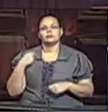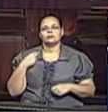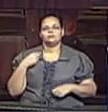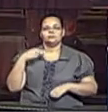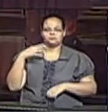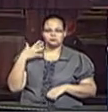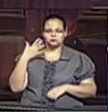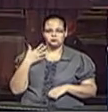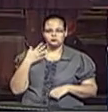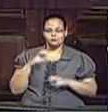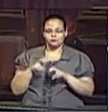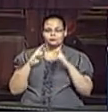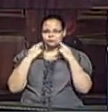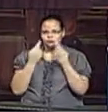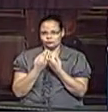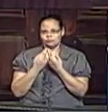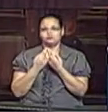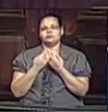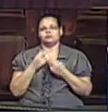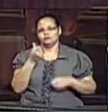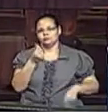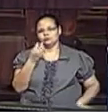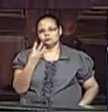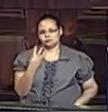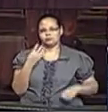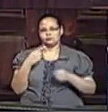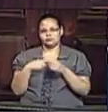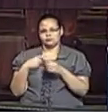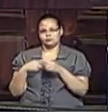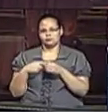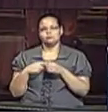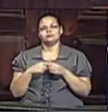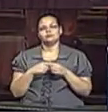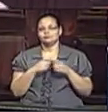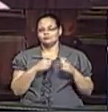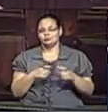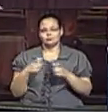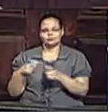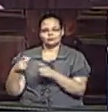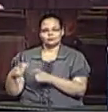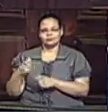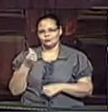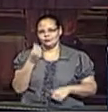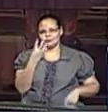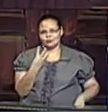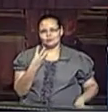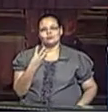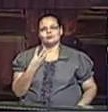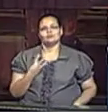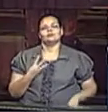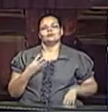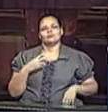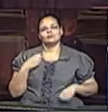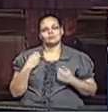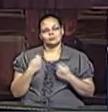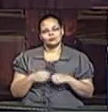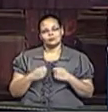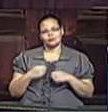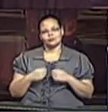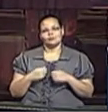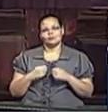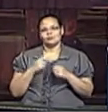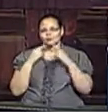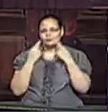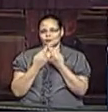nos 64 municípios, ou pelo menos nas regiões dos 64 municípios que envolve. Mas eu,